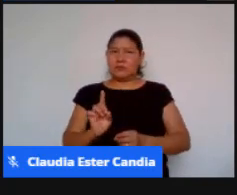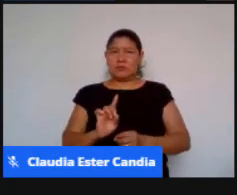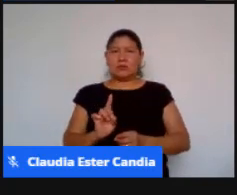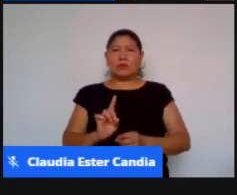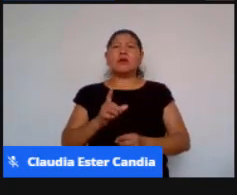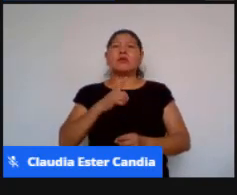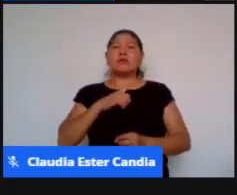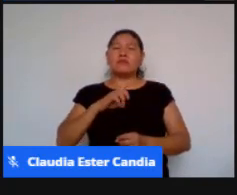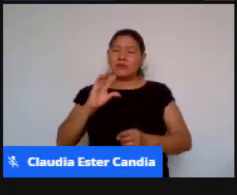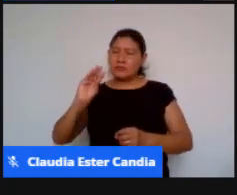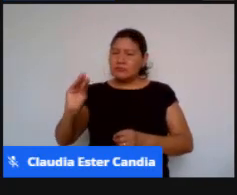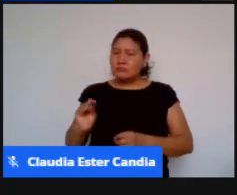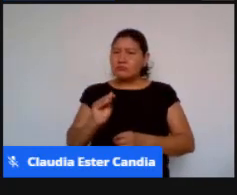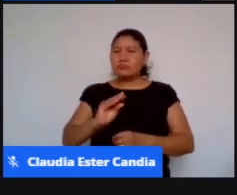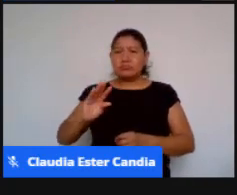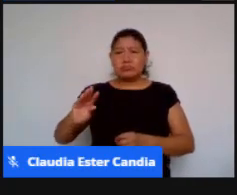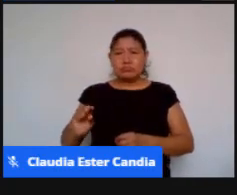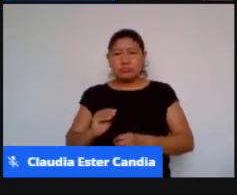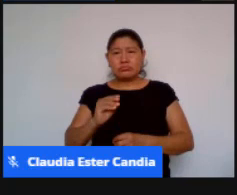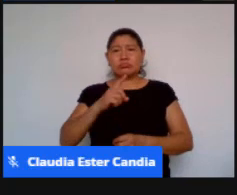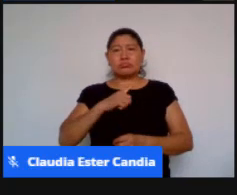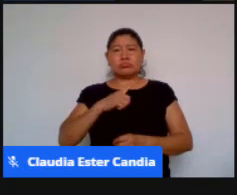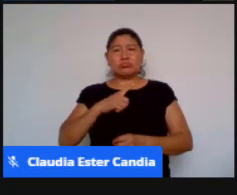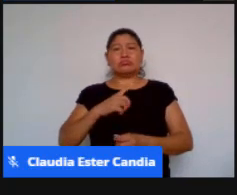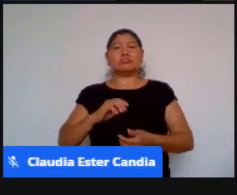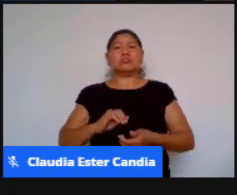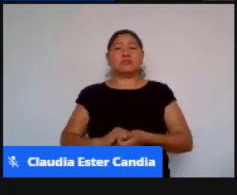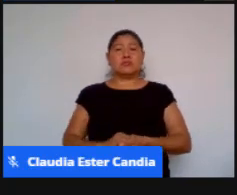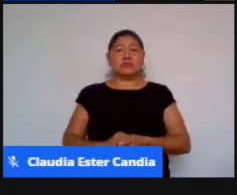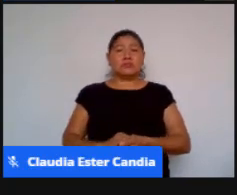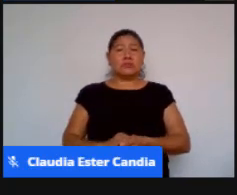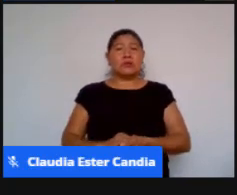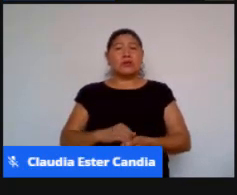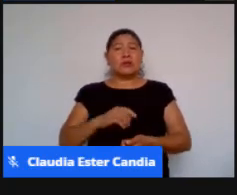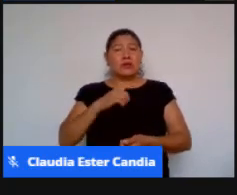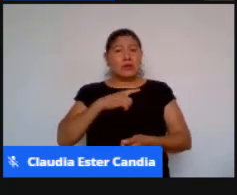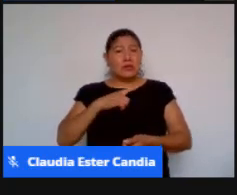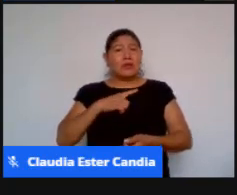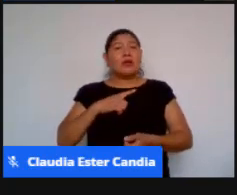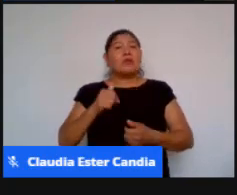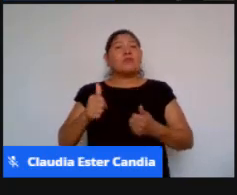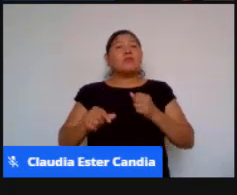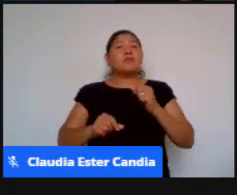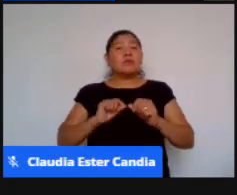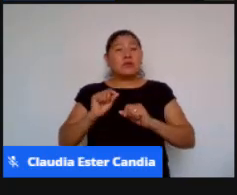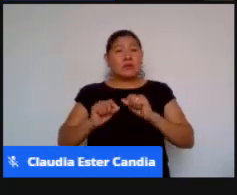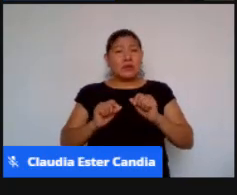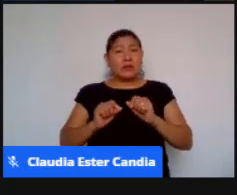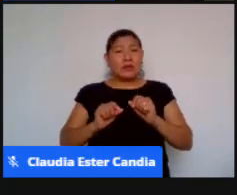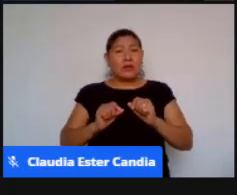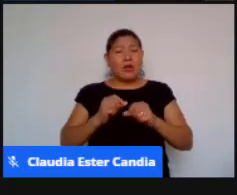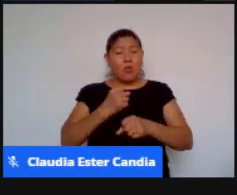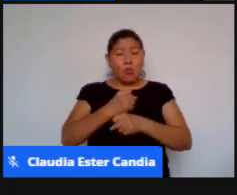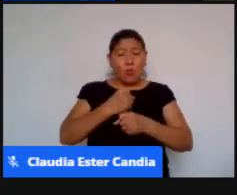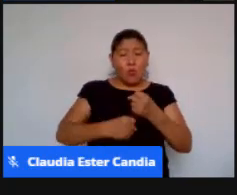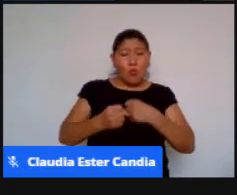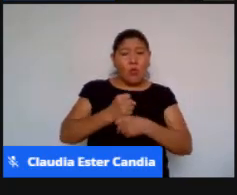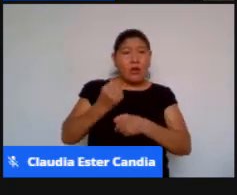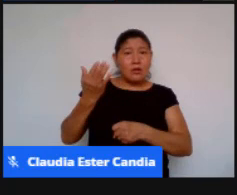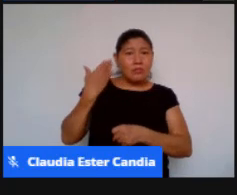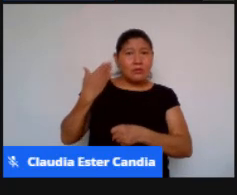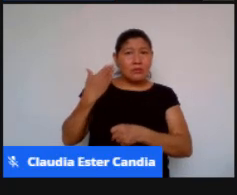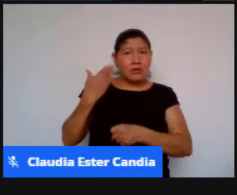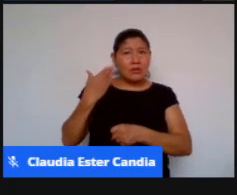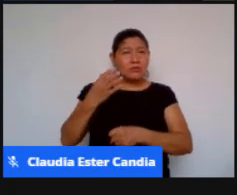sempre contemplar as habilidades do ano anterior, tá? Então, se eu estou no